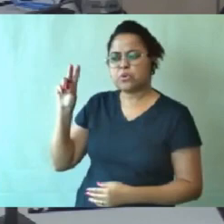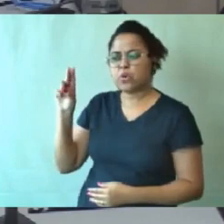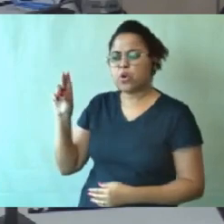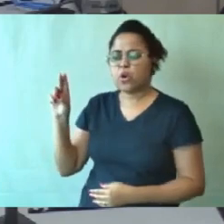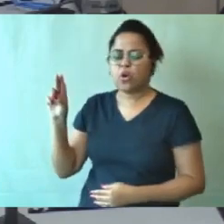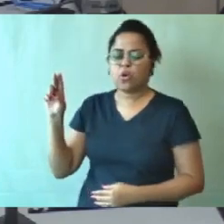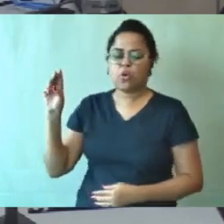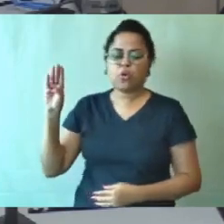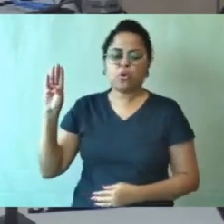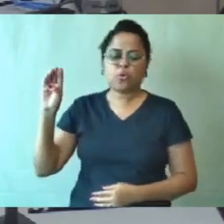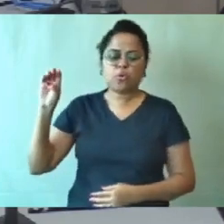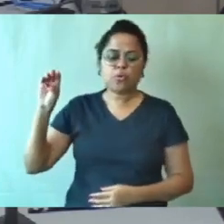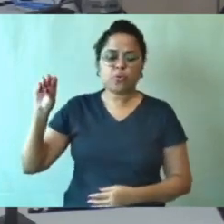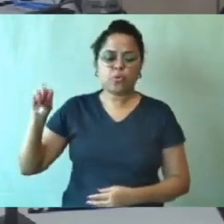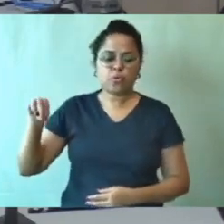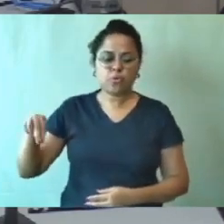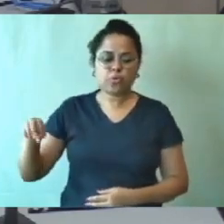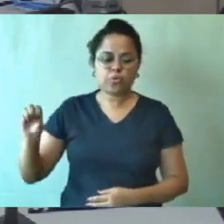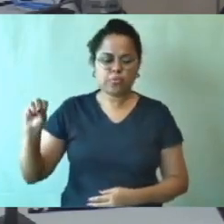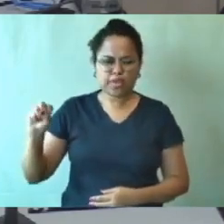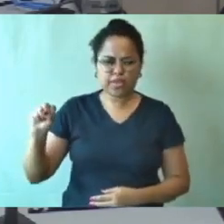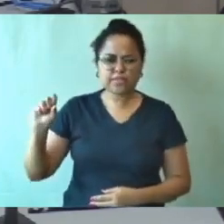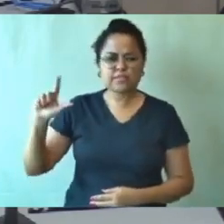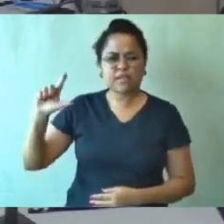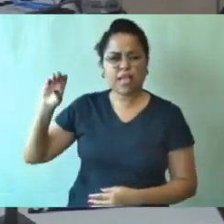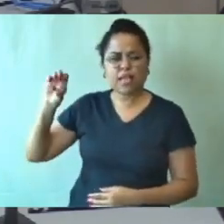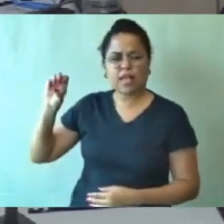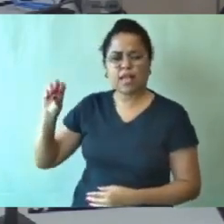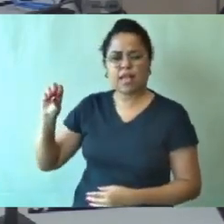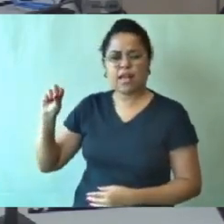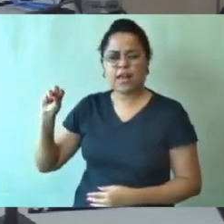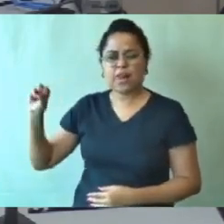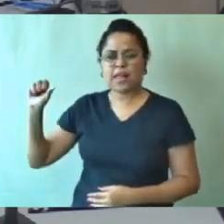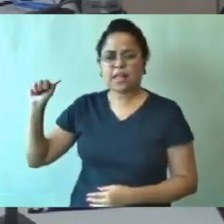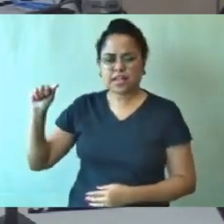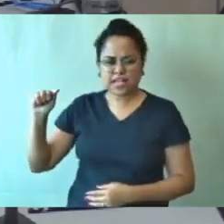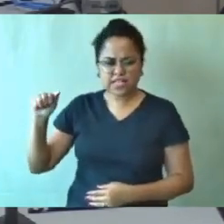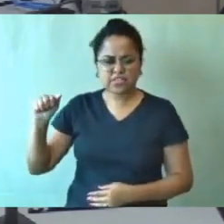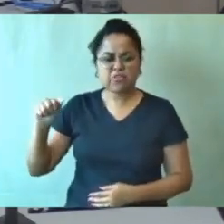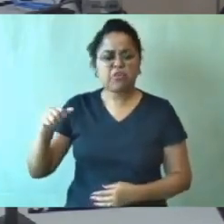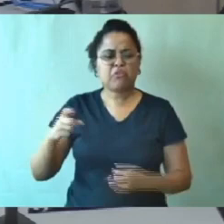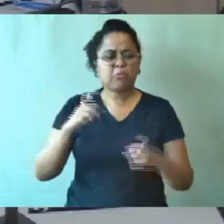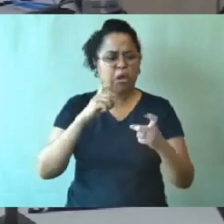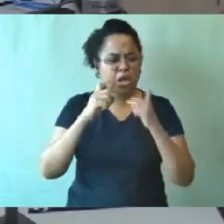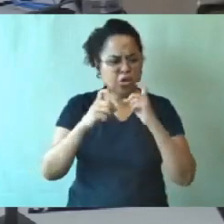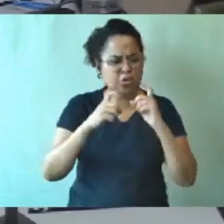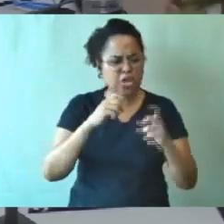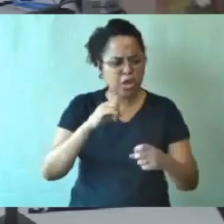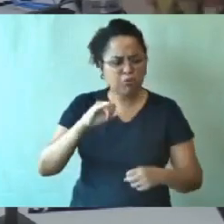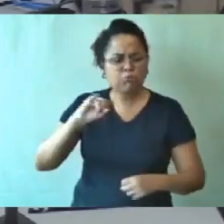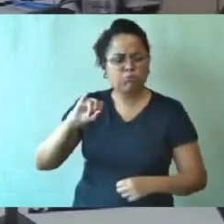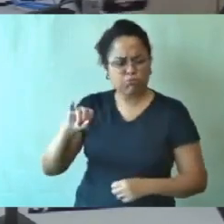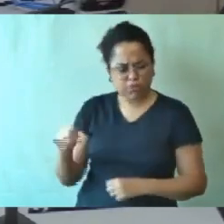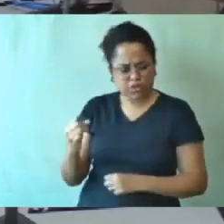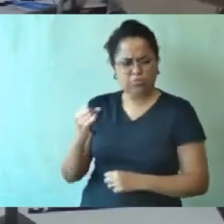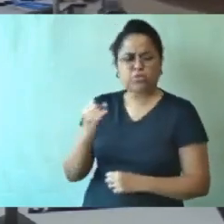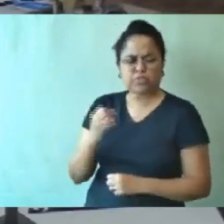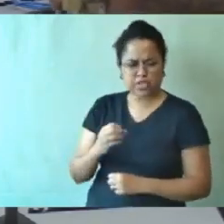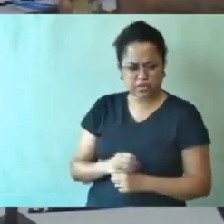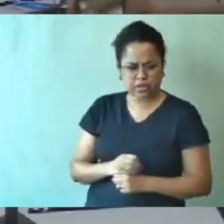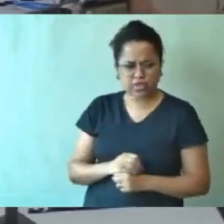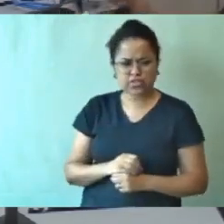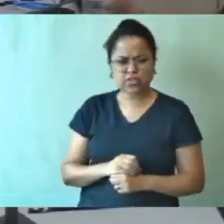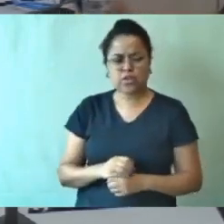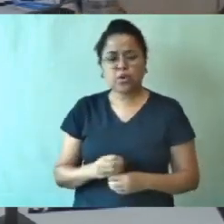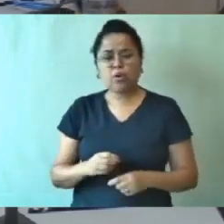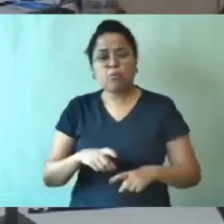advogado. Foi uma oitiva muito proveitosa, por isso que a gente teve que, né, tomar aquelas medidas, senhor Rubens,